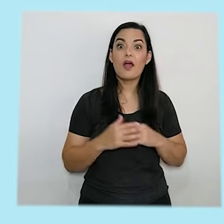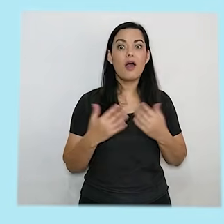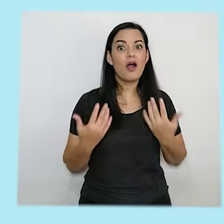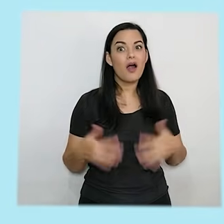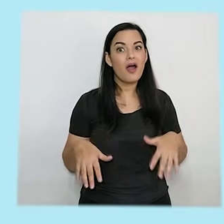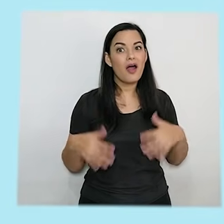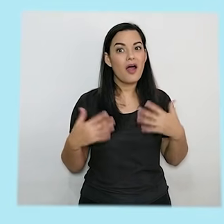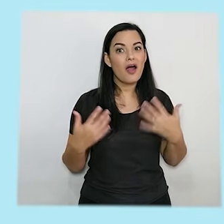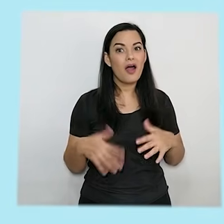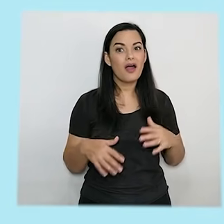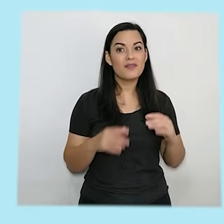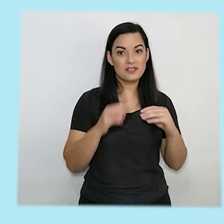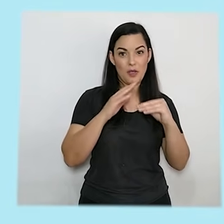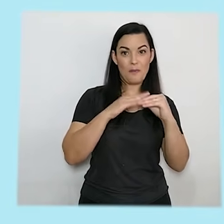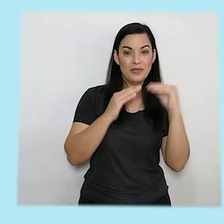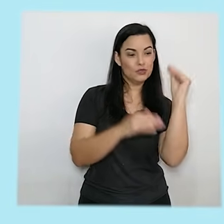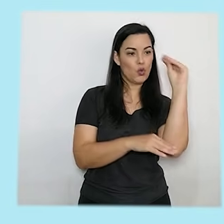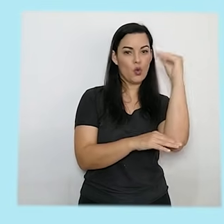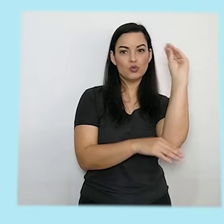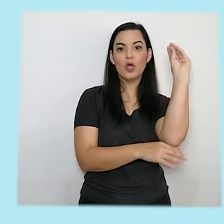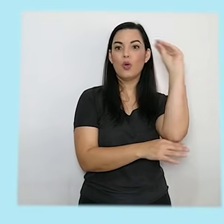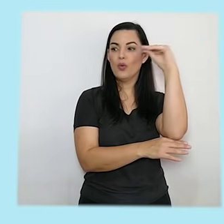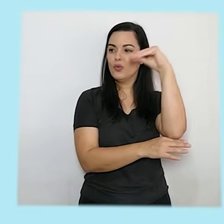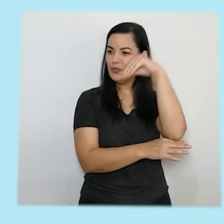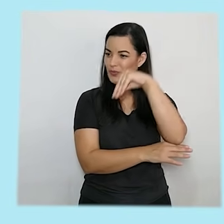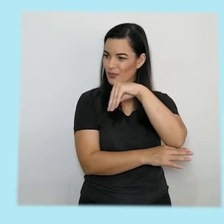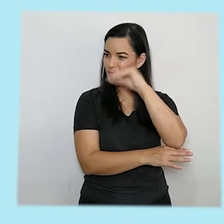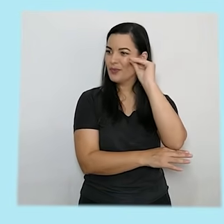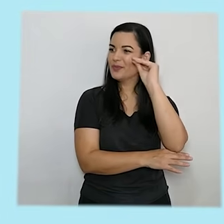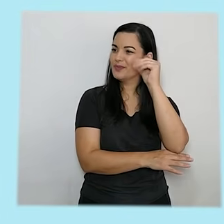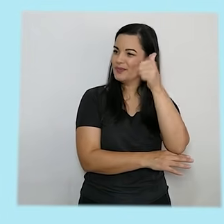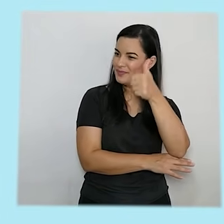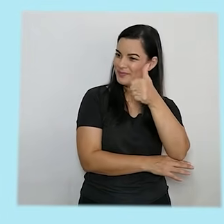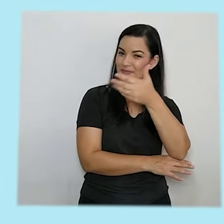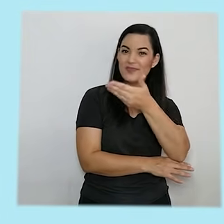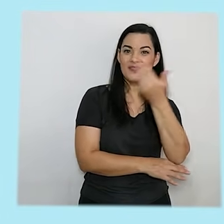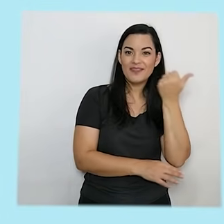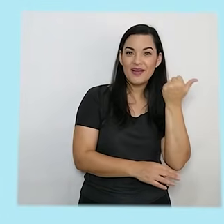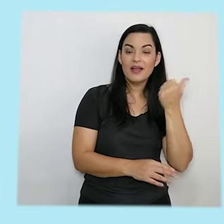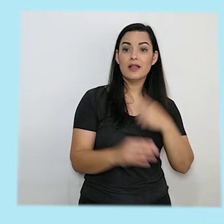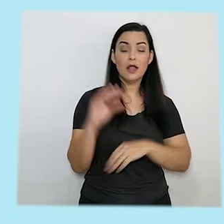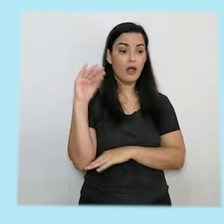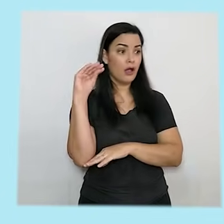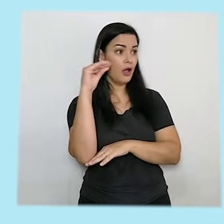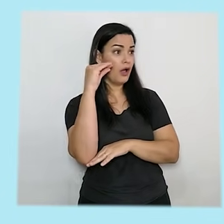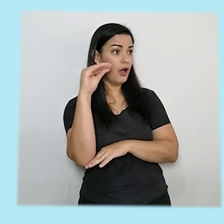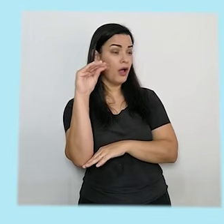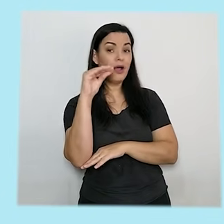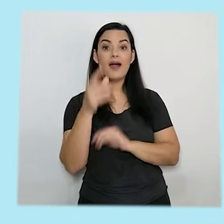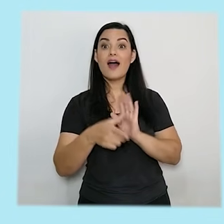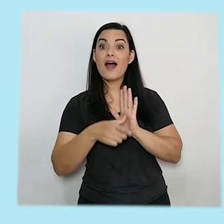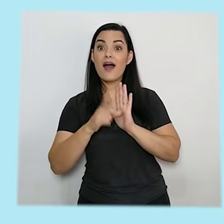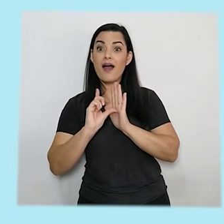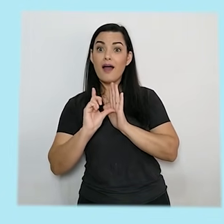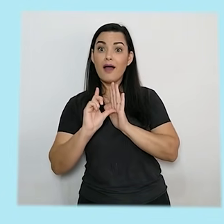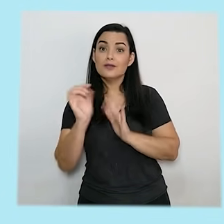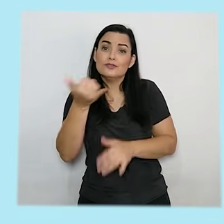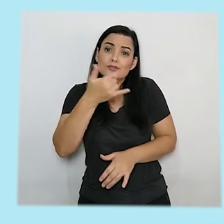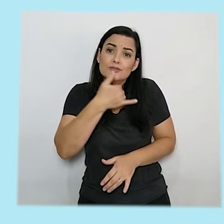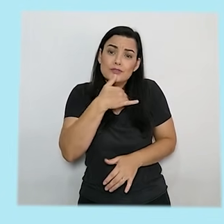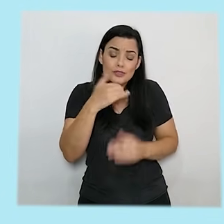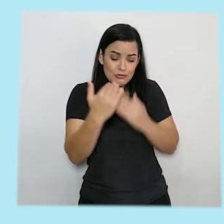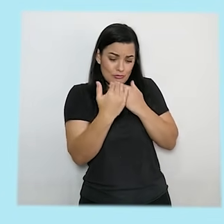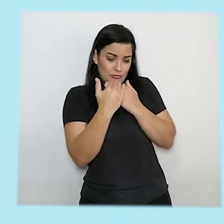Aquele que num tempo distante tinha sido um patinho feio, humilhado,